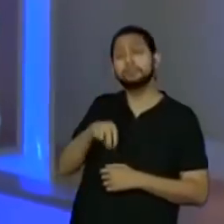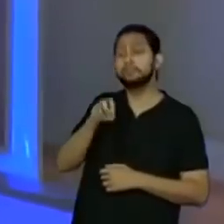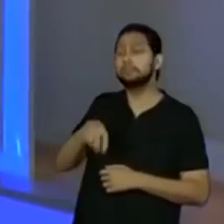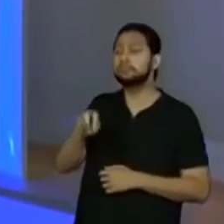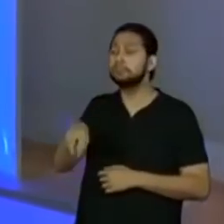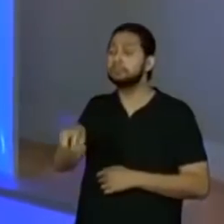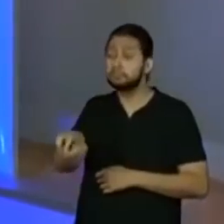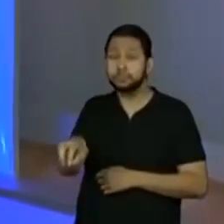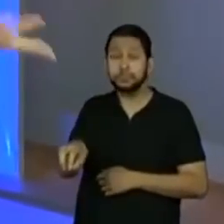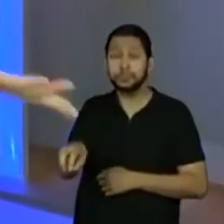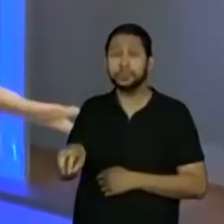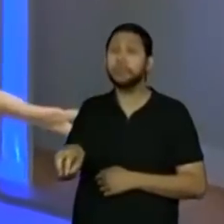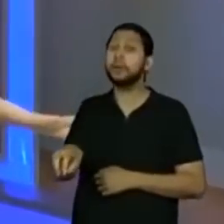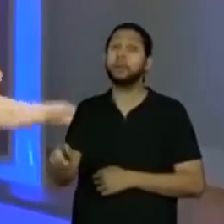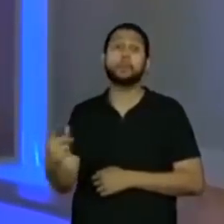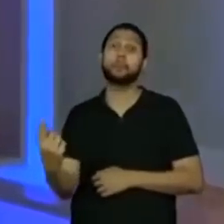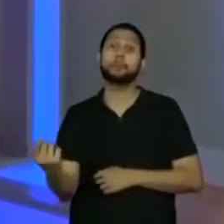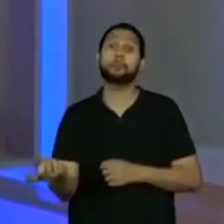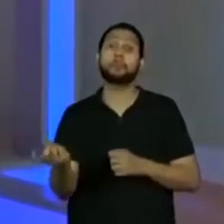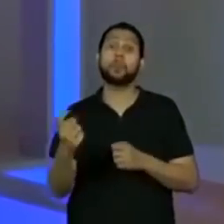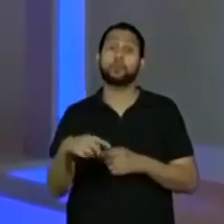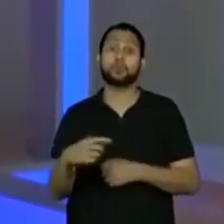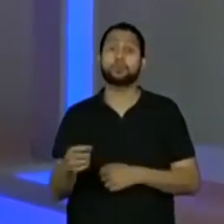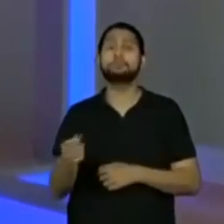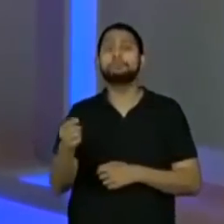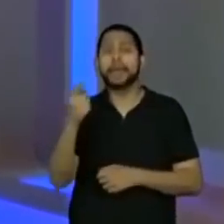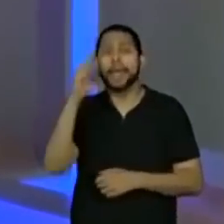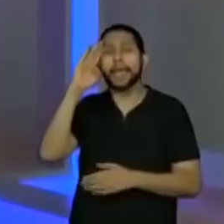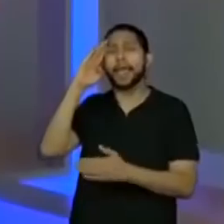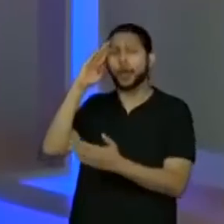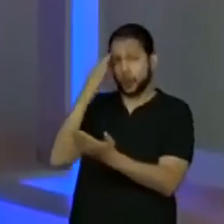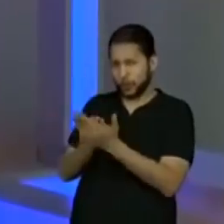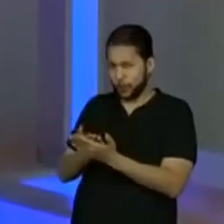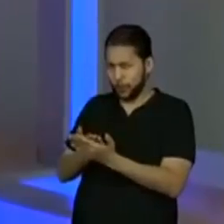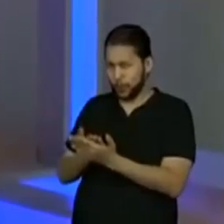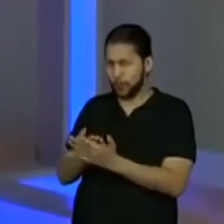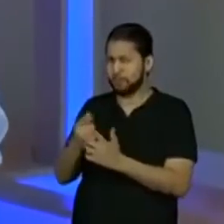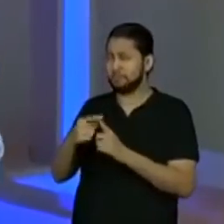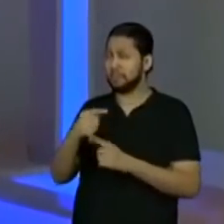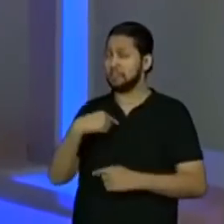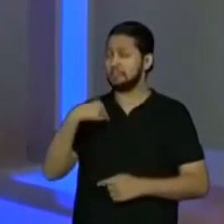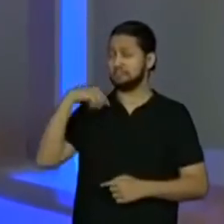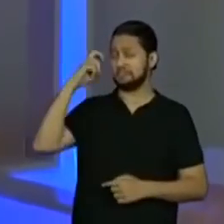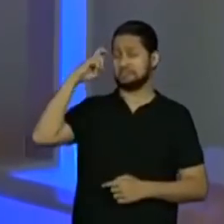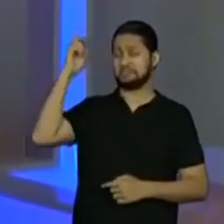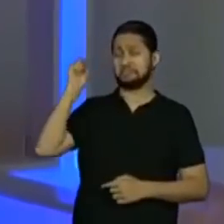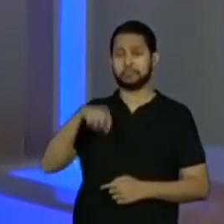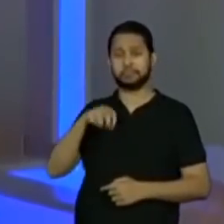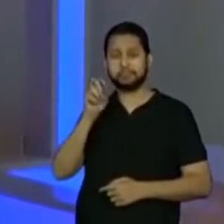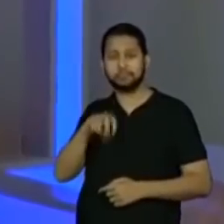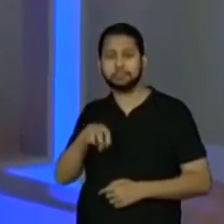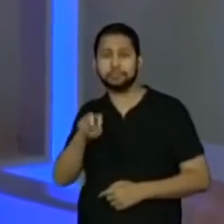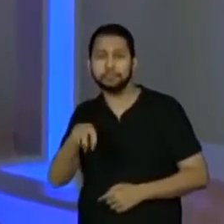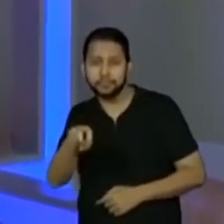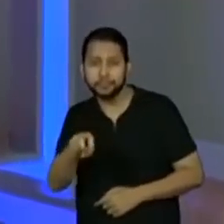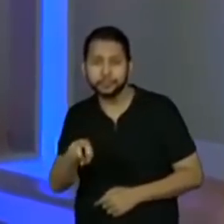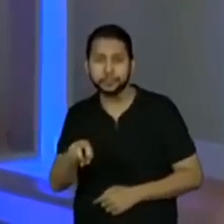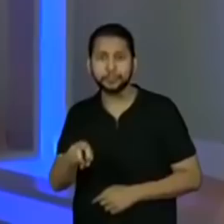raposa lá e foi embora, confiando, como eu falei, na sua própria inteligência. Chegou na